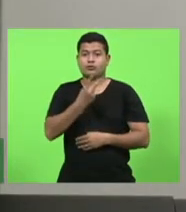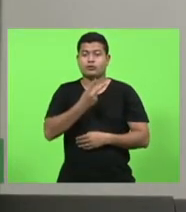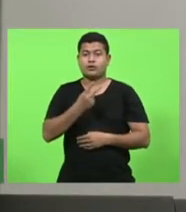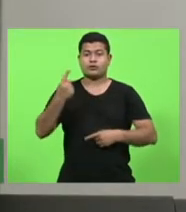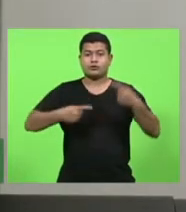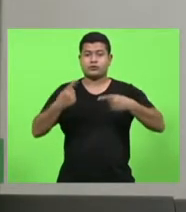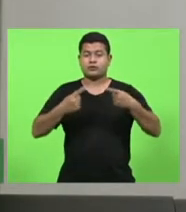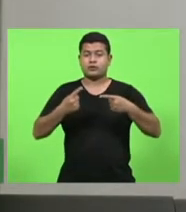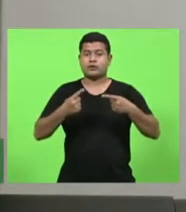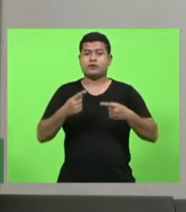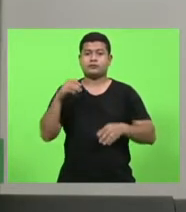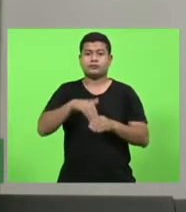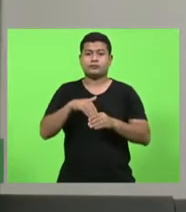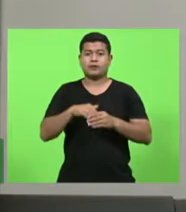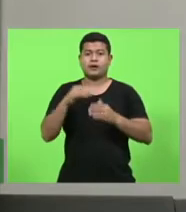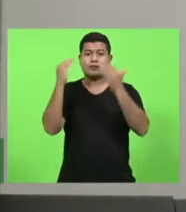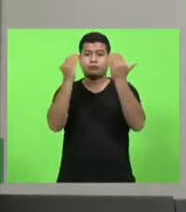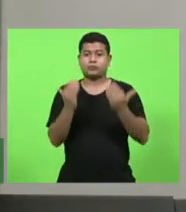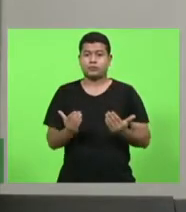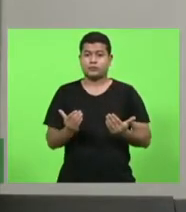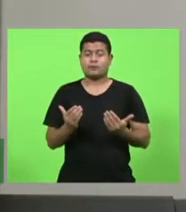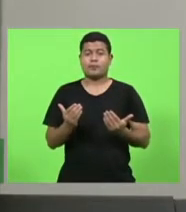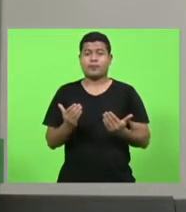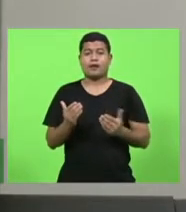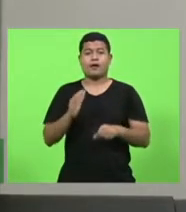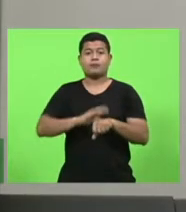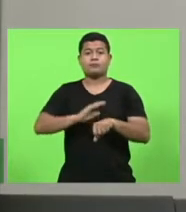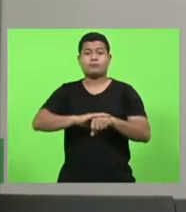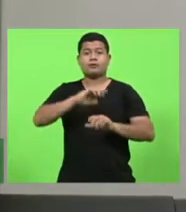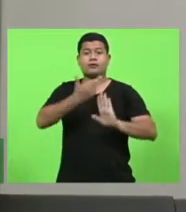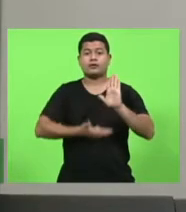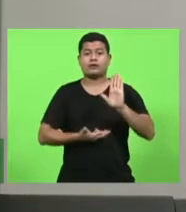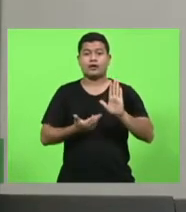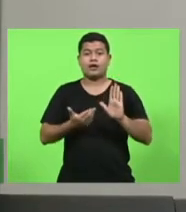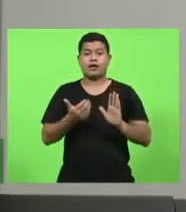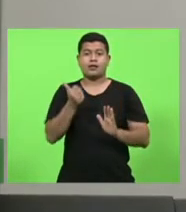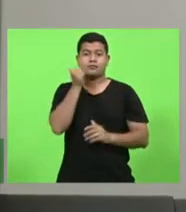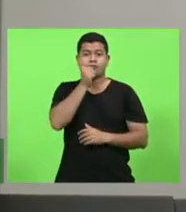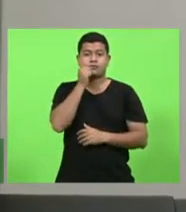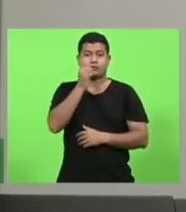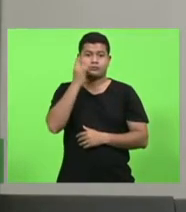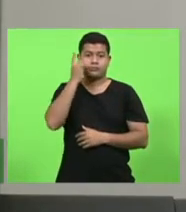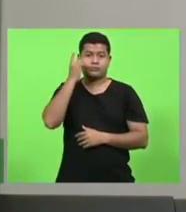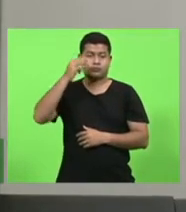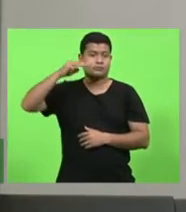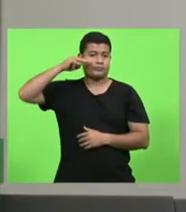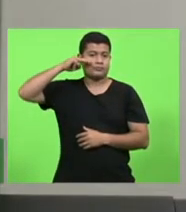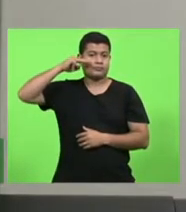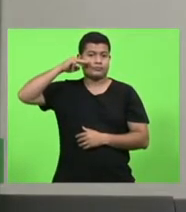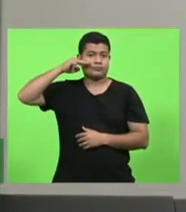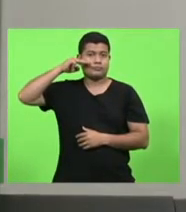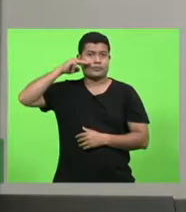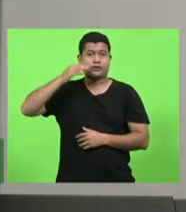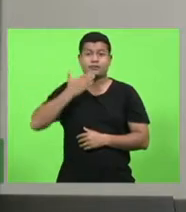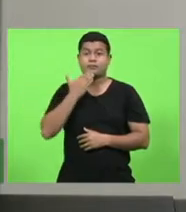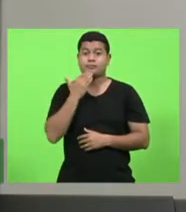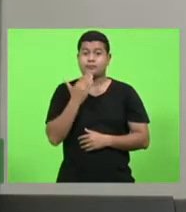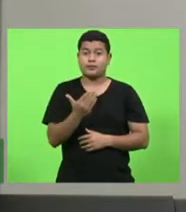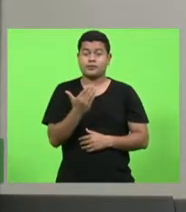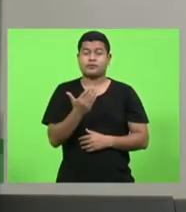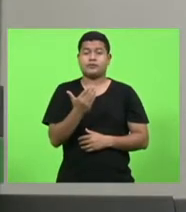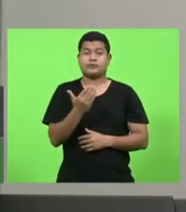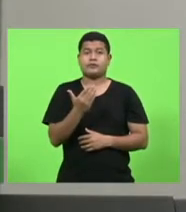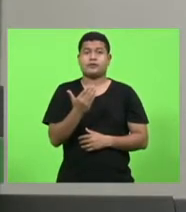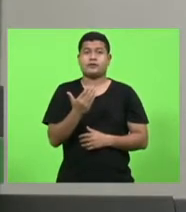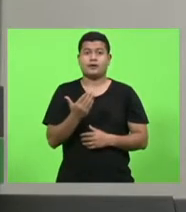pareceres, cuja relatora seria deputada Marlene Fengler, que pediu para fazê-lo